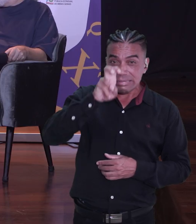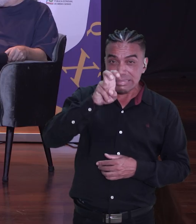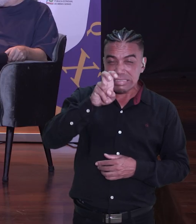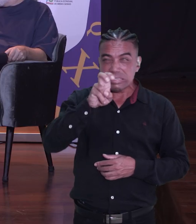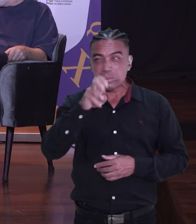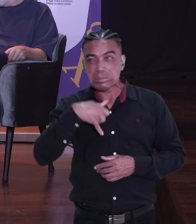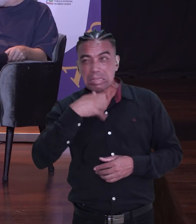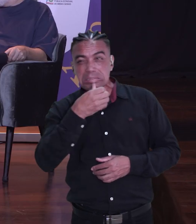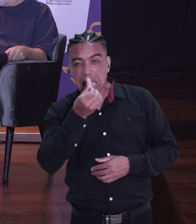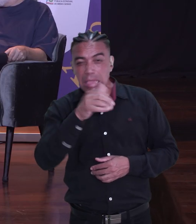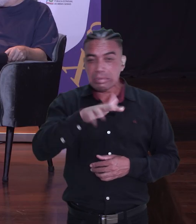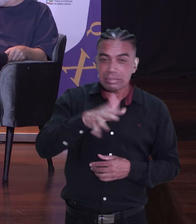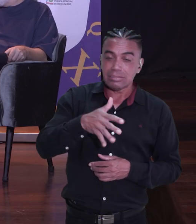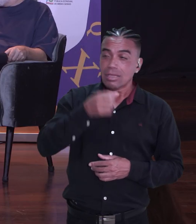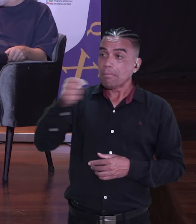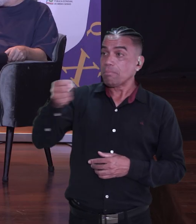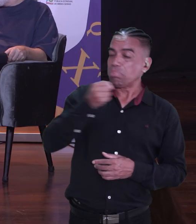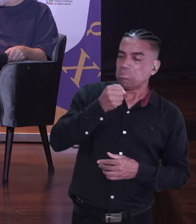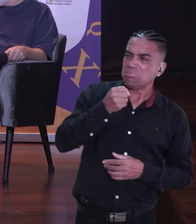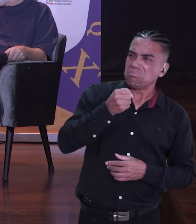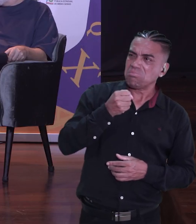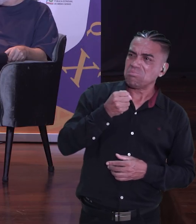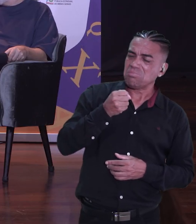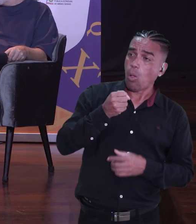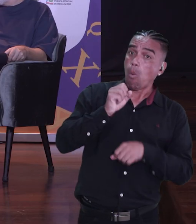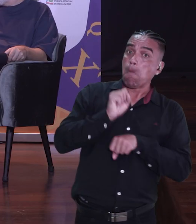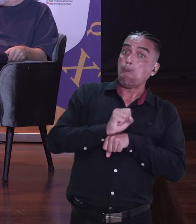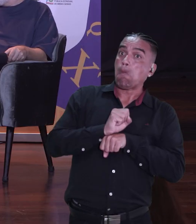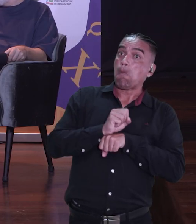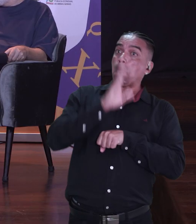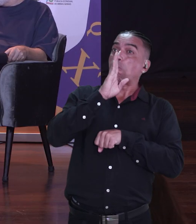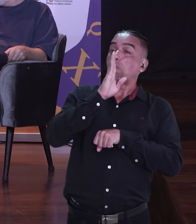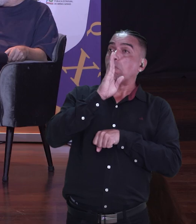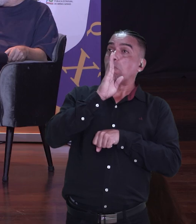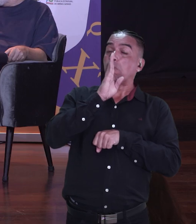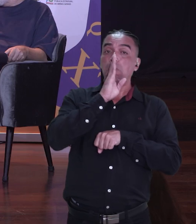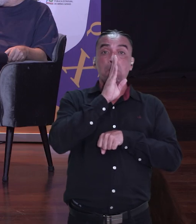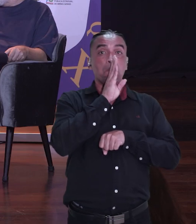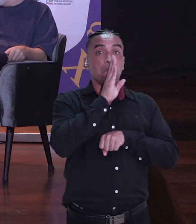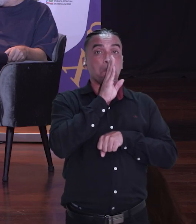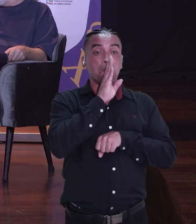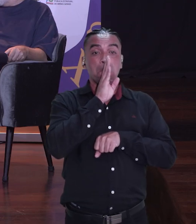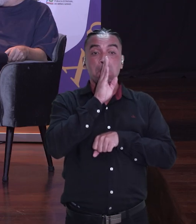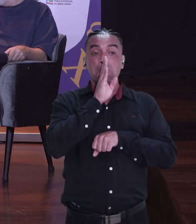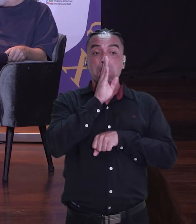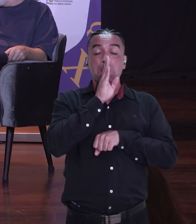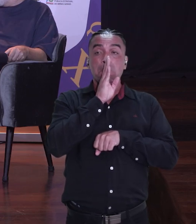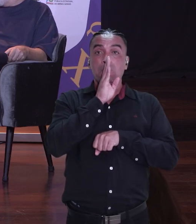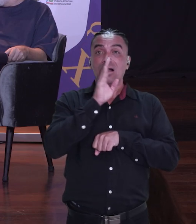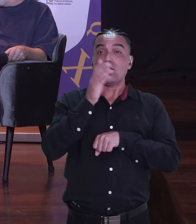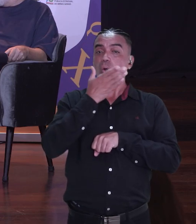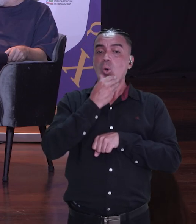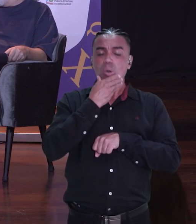tinha 5 anos, 6 anos. Botou o microfone, eu paralisei, fiquei mudo, né? Calado, não